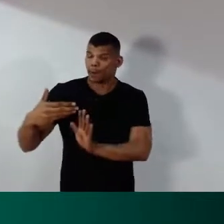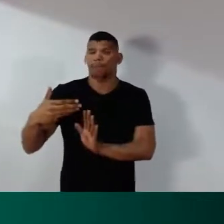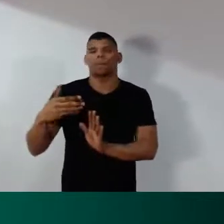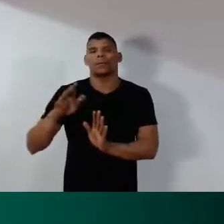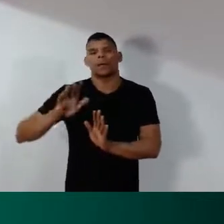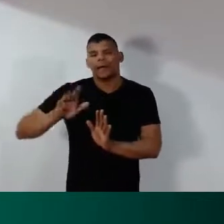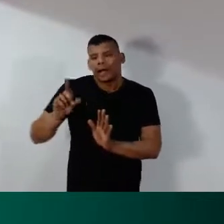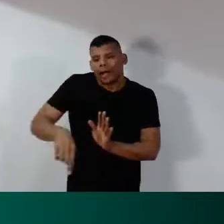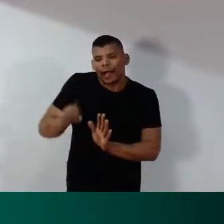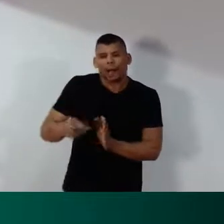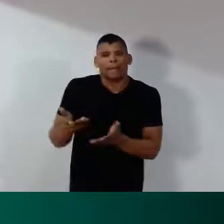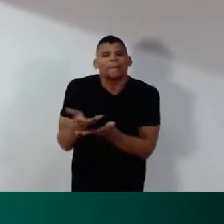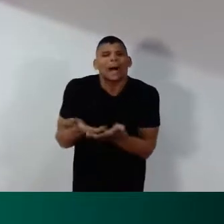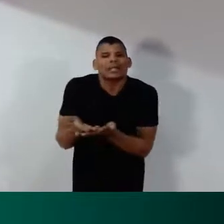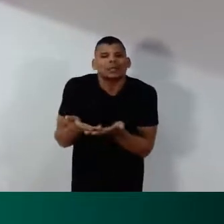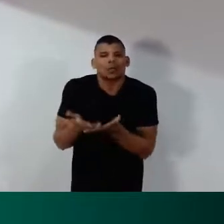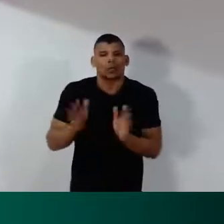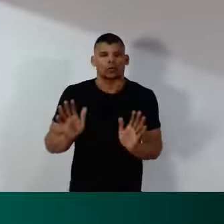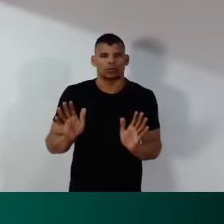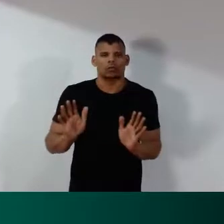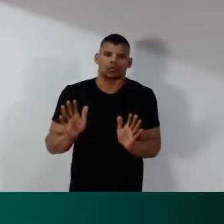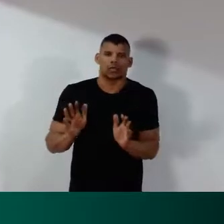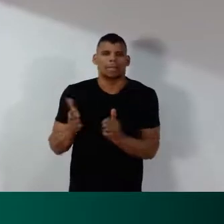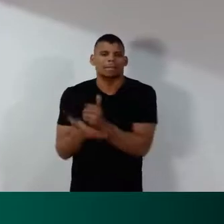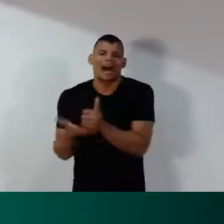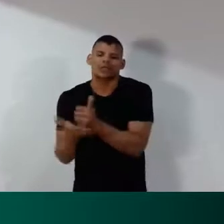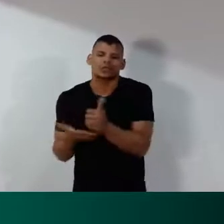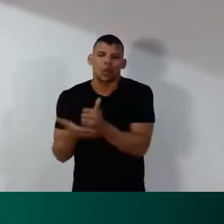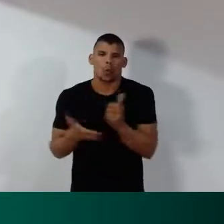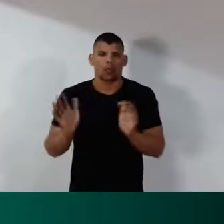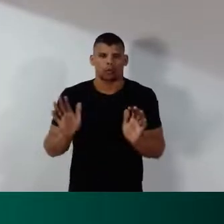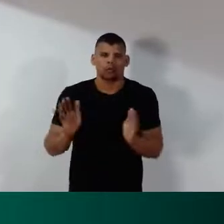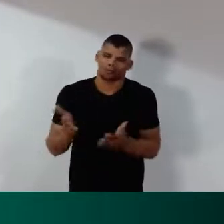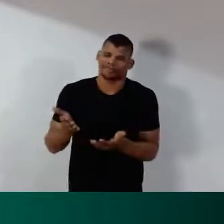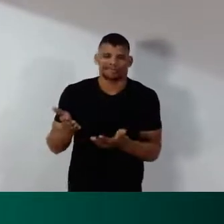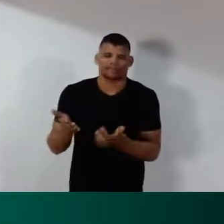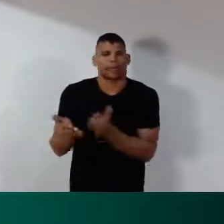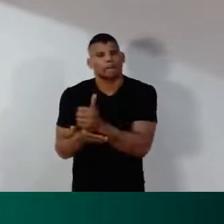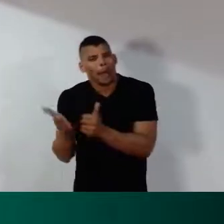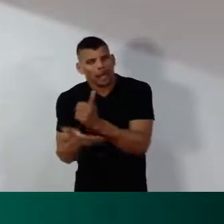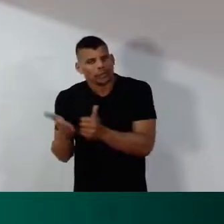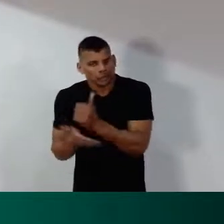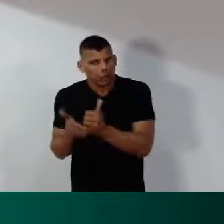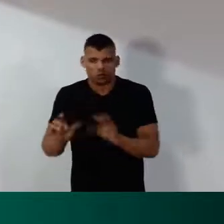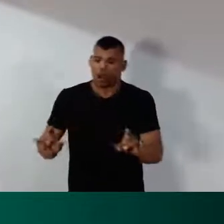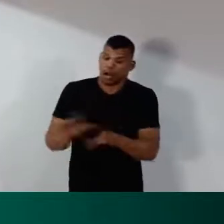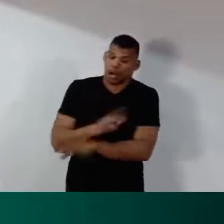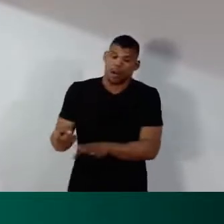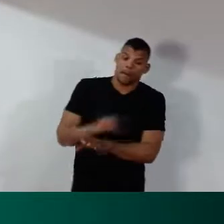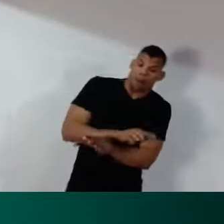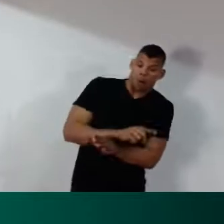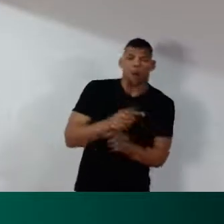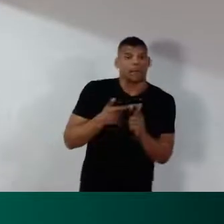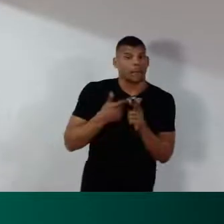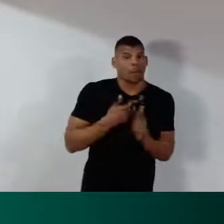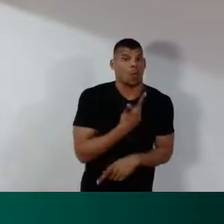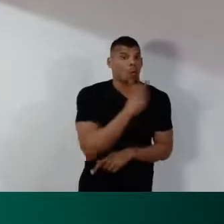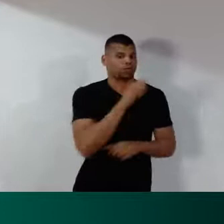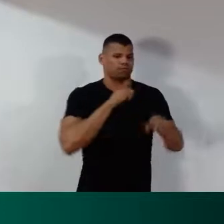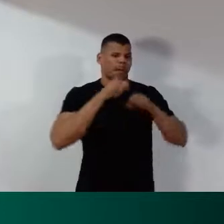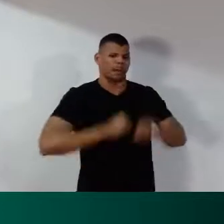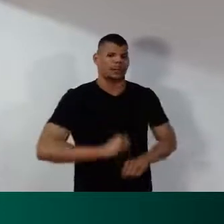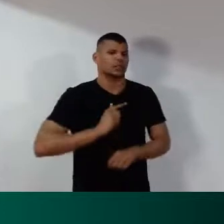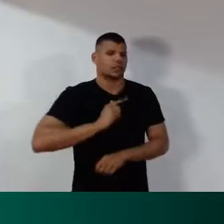fome é o que deixa nós sim capaz de pensar é o o problema zero depois nós tem um monte de coisa para